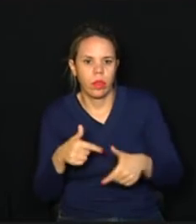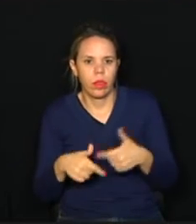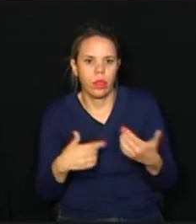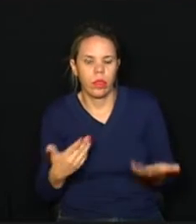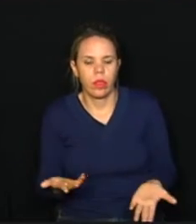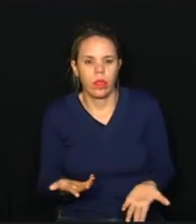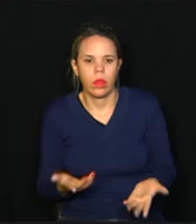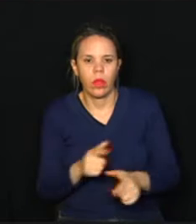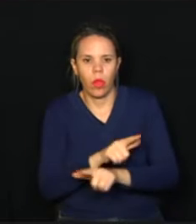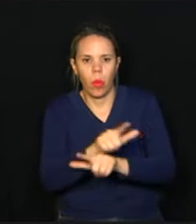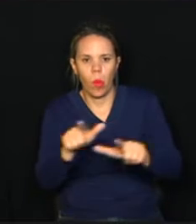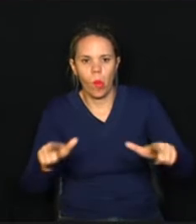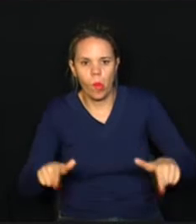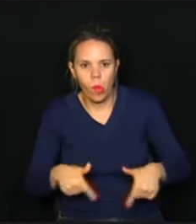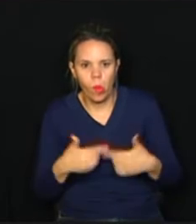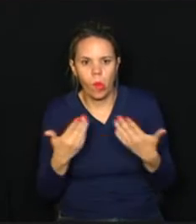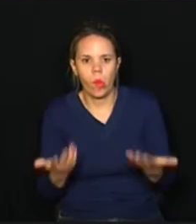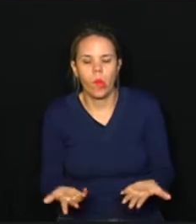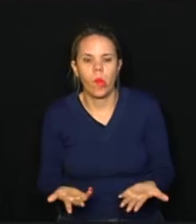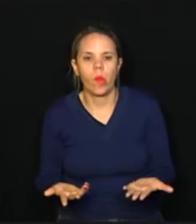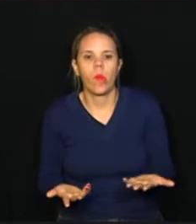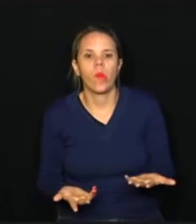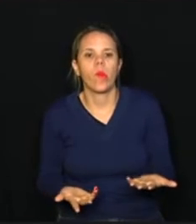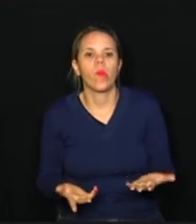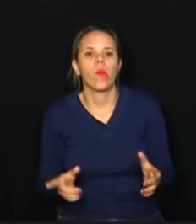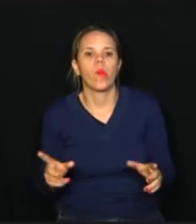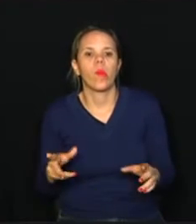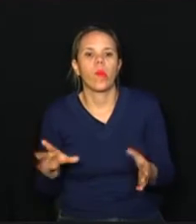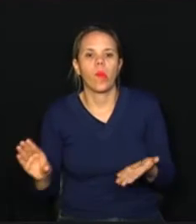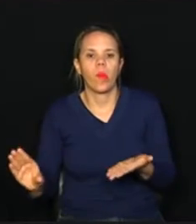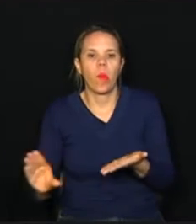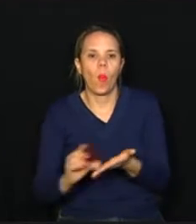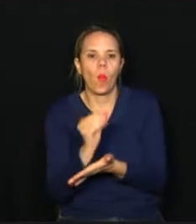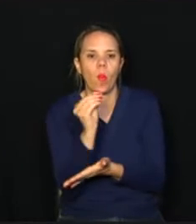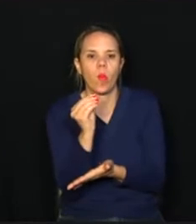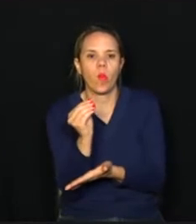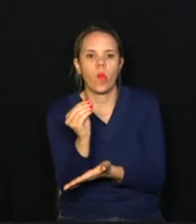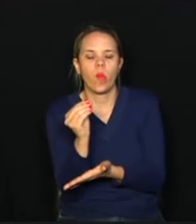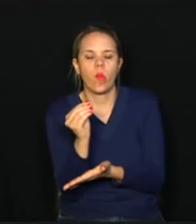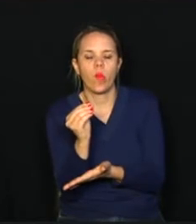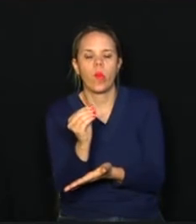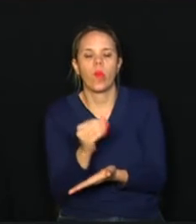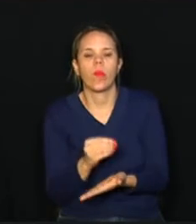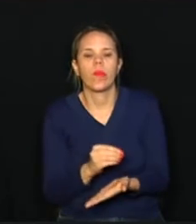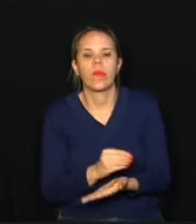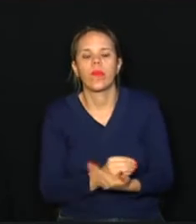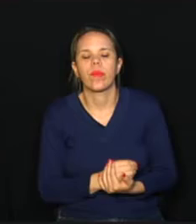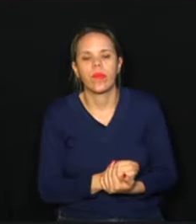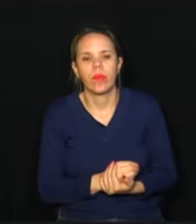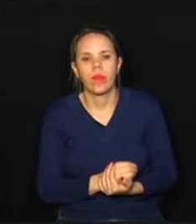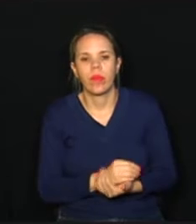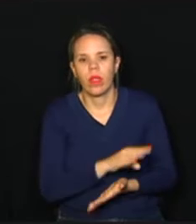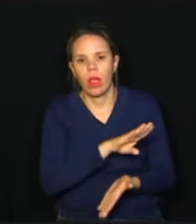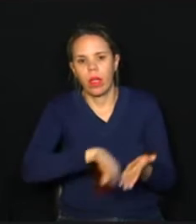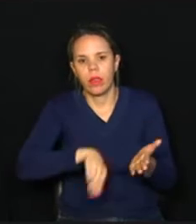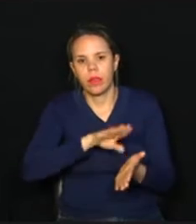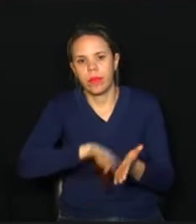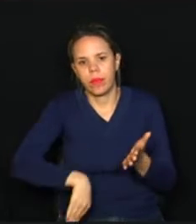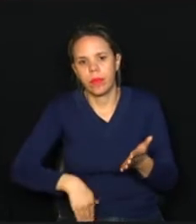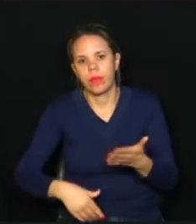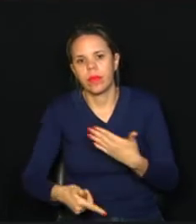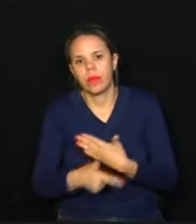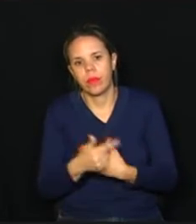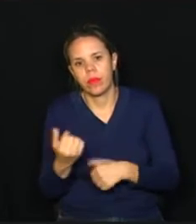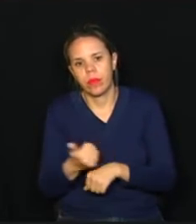de esvaziamento, de corte de recursos, de retirada, né, de atribuições,